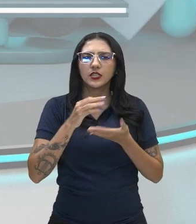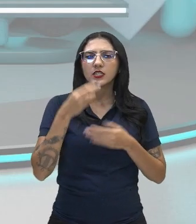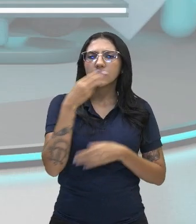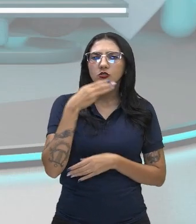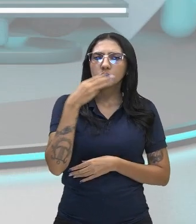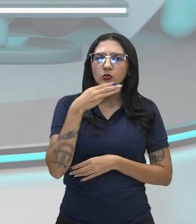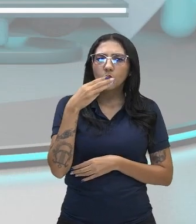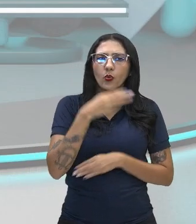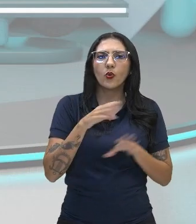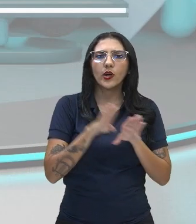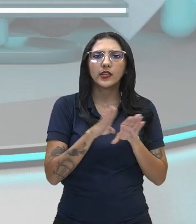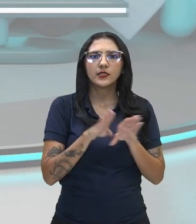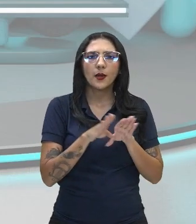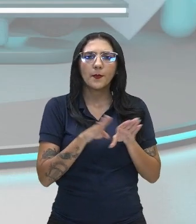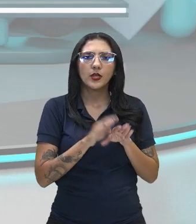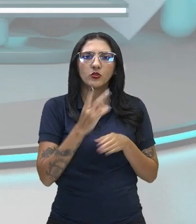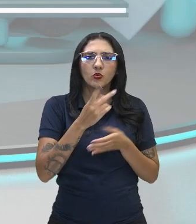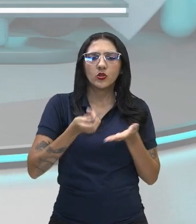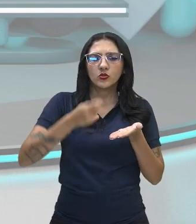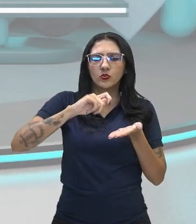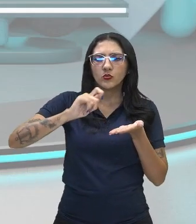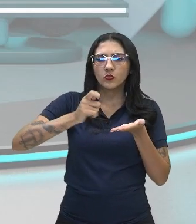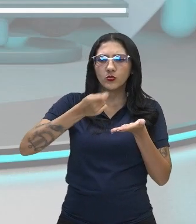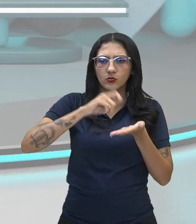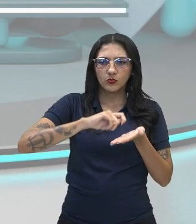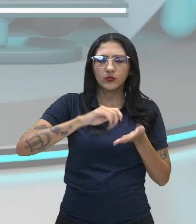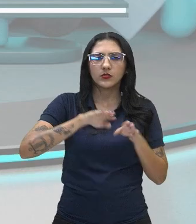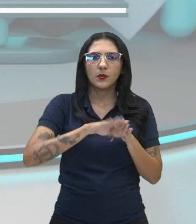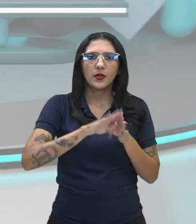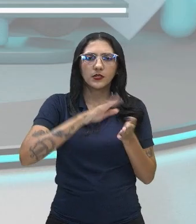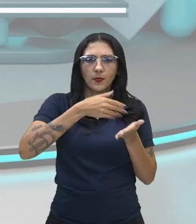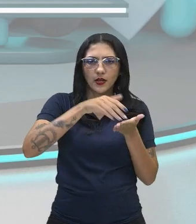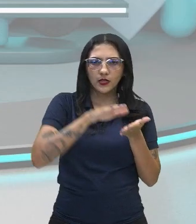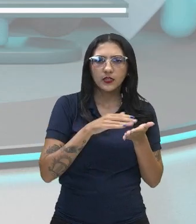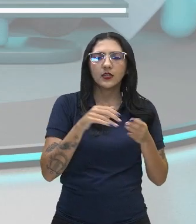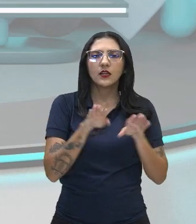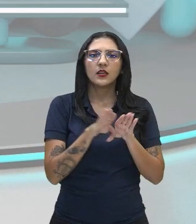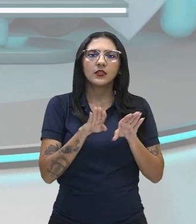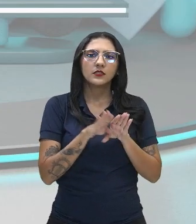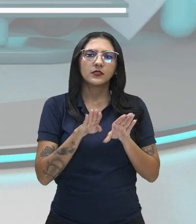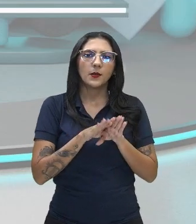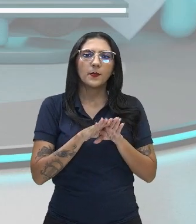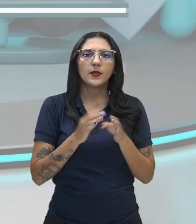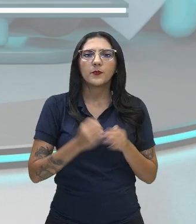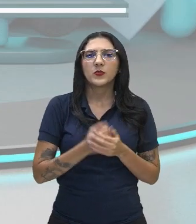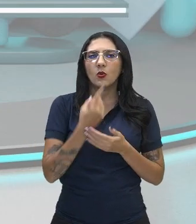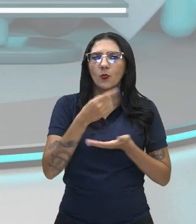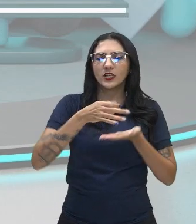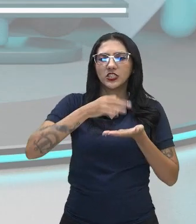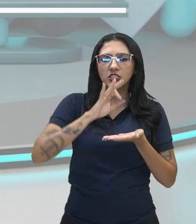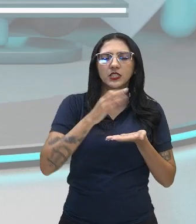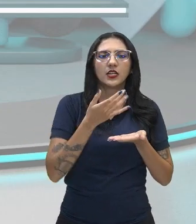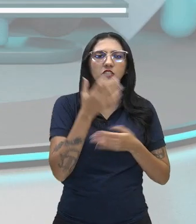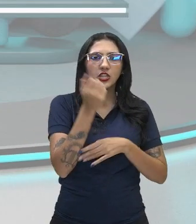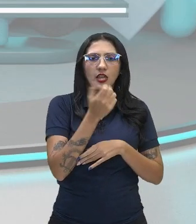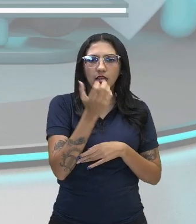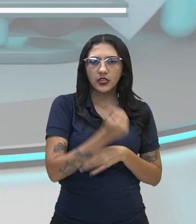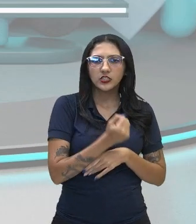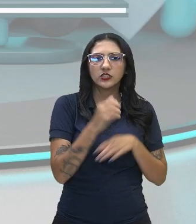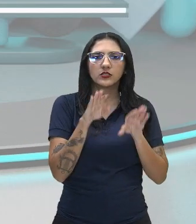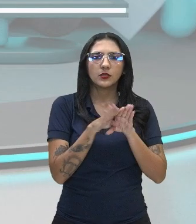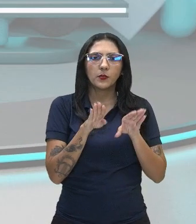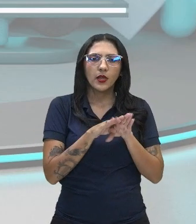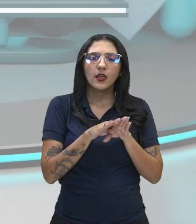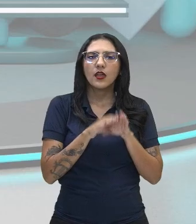açúcar, 2 colheres de sopa de margarina, 1 xícara de chá de leite,